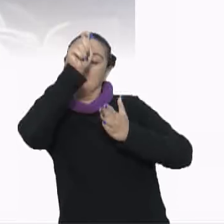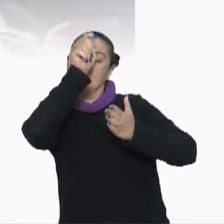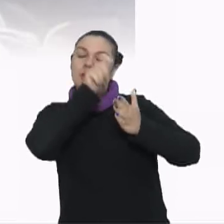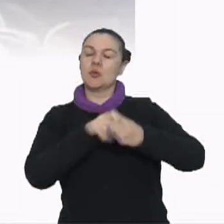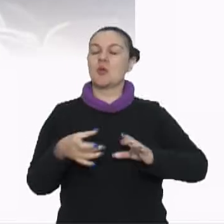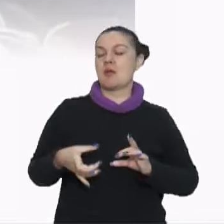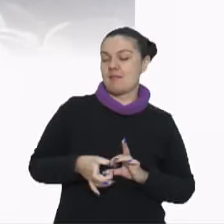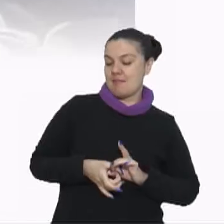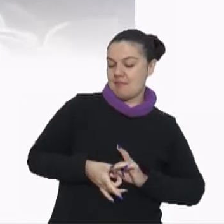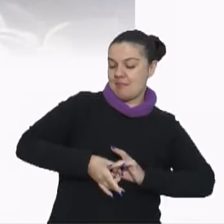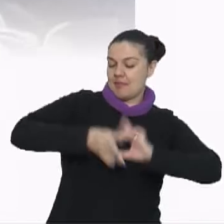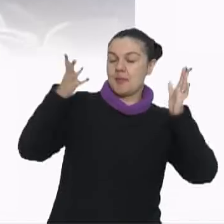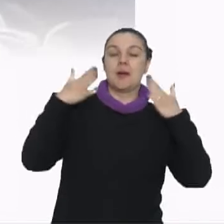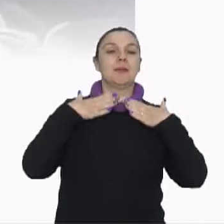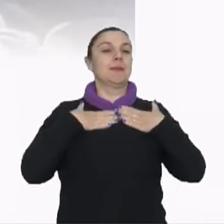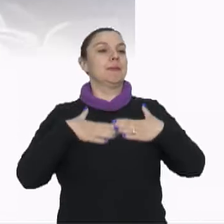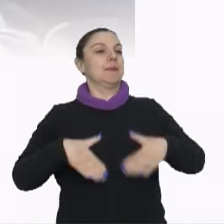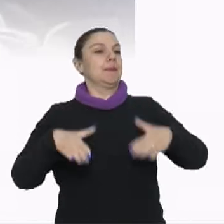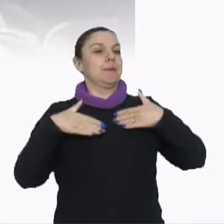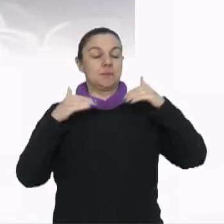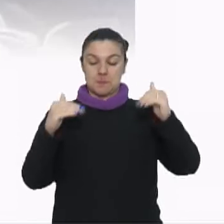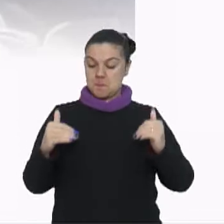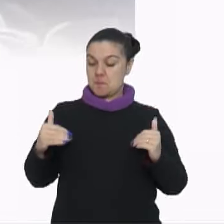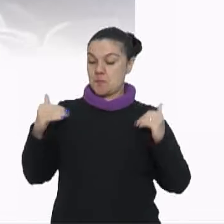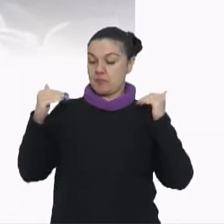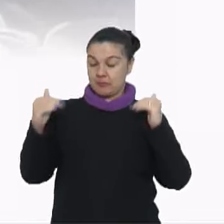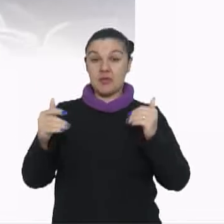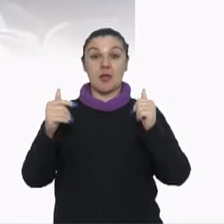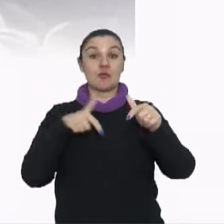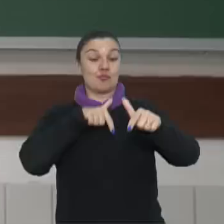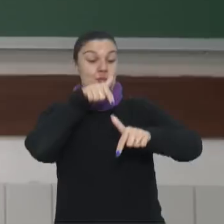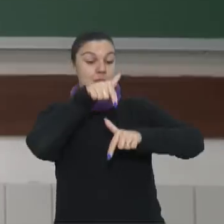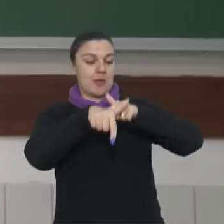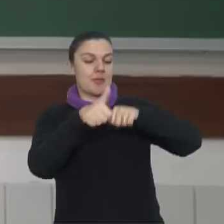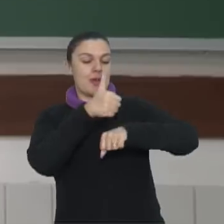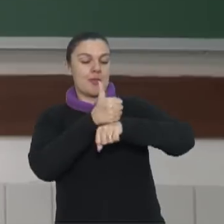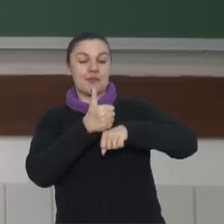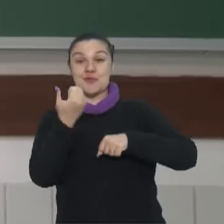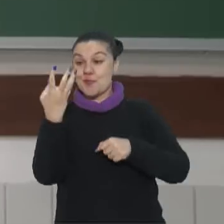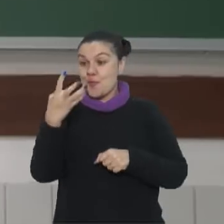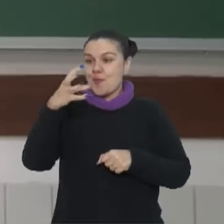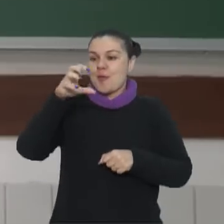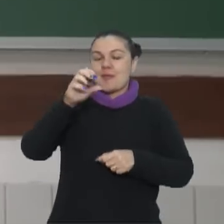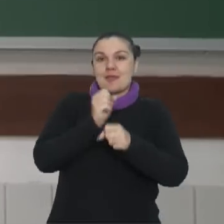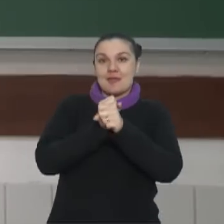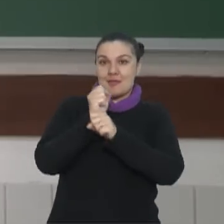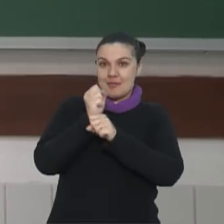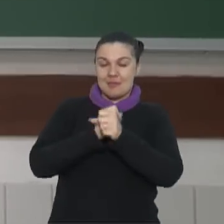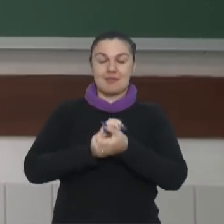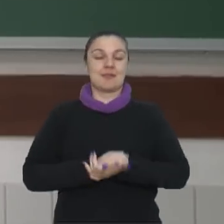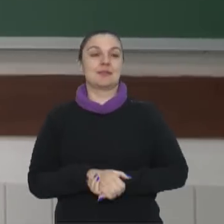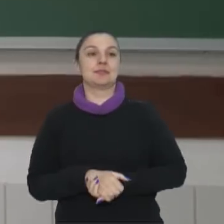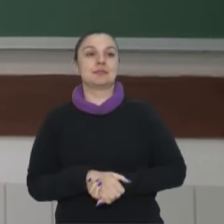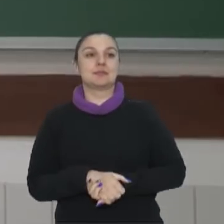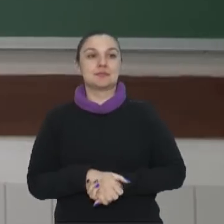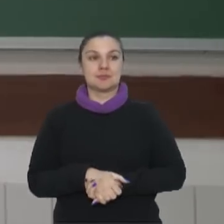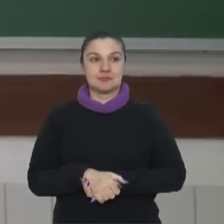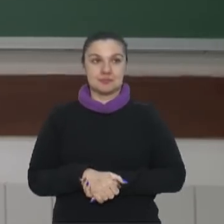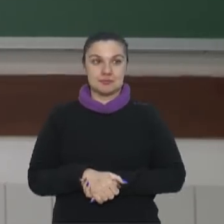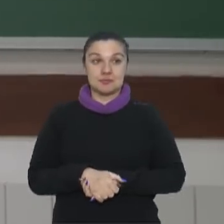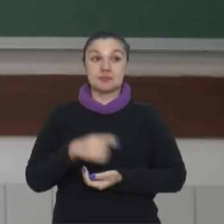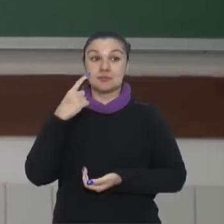satisfação máximas de uma carreira de mais de 40 anos. Olha que legal aí. Vamos lá.